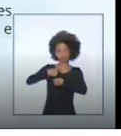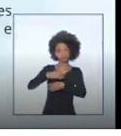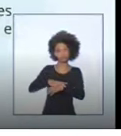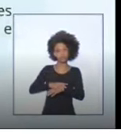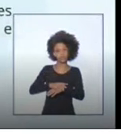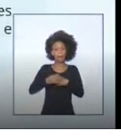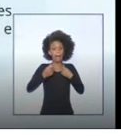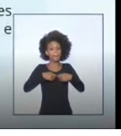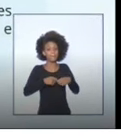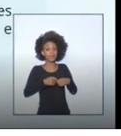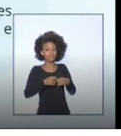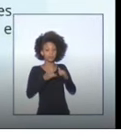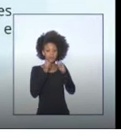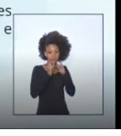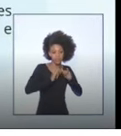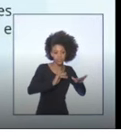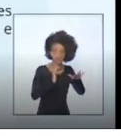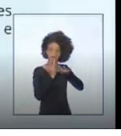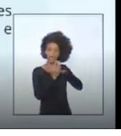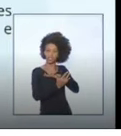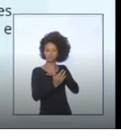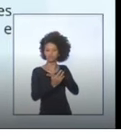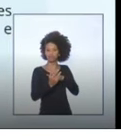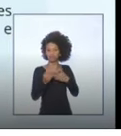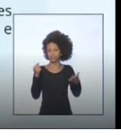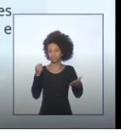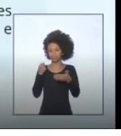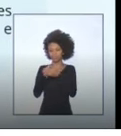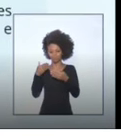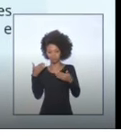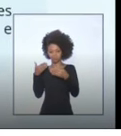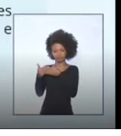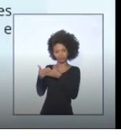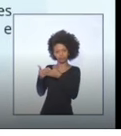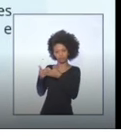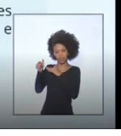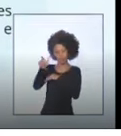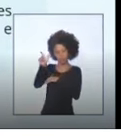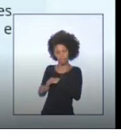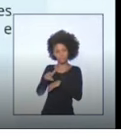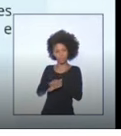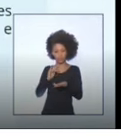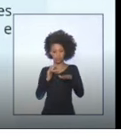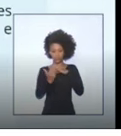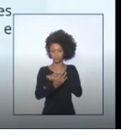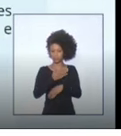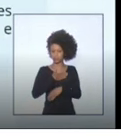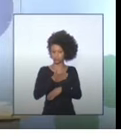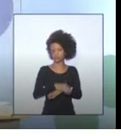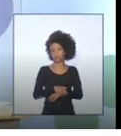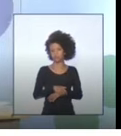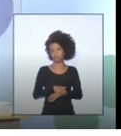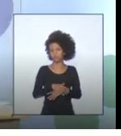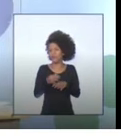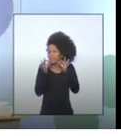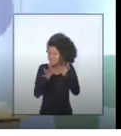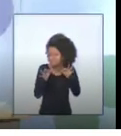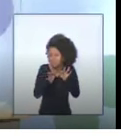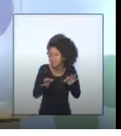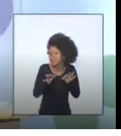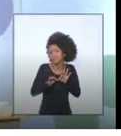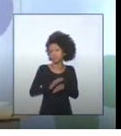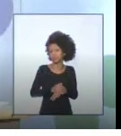devemos notificar a rede social e bloquear esta pessoa. São ações simples, né? Mas elas são muito eficazes, inclusive para